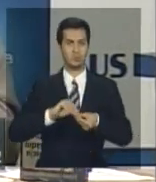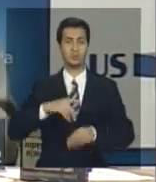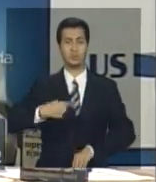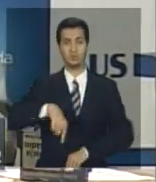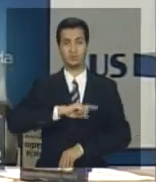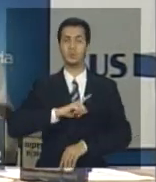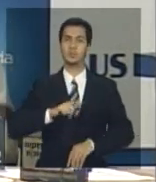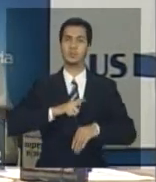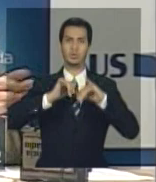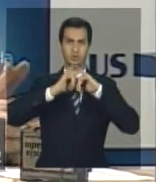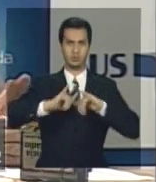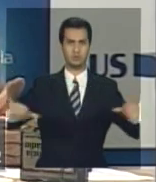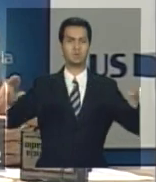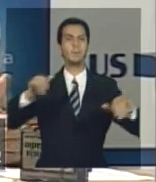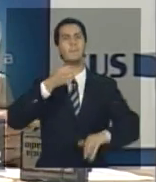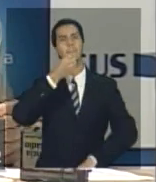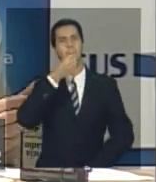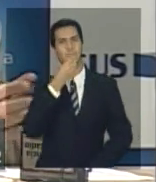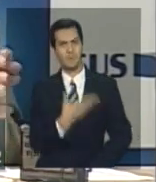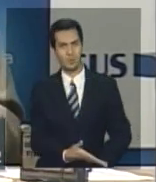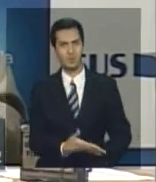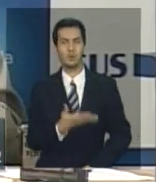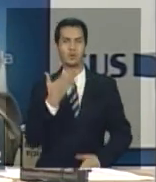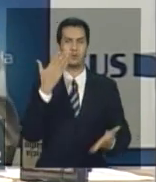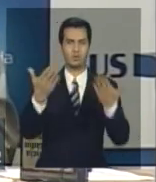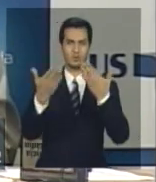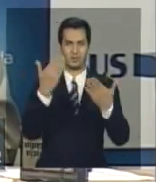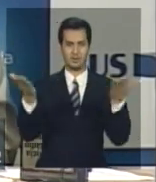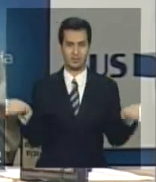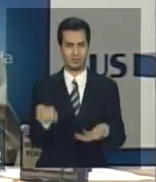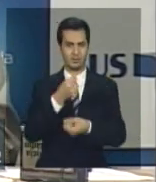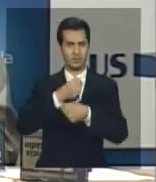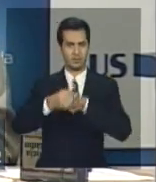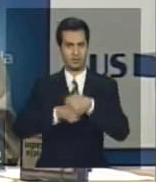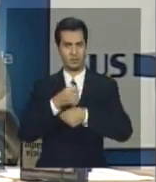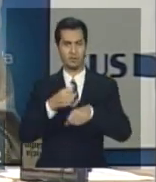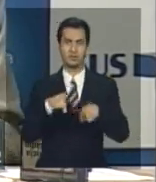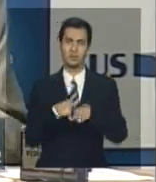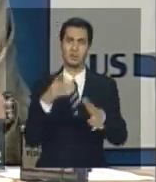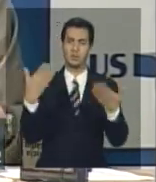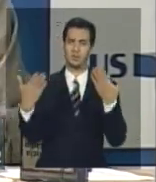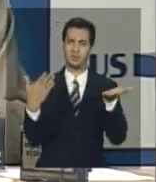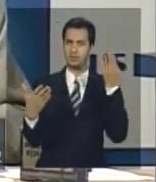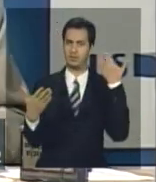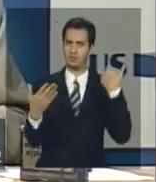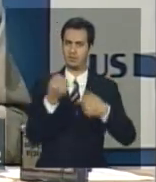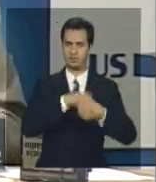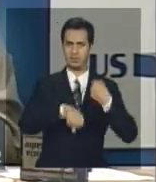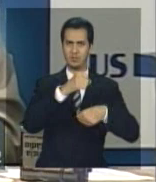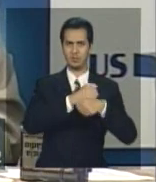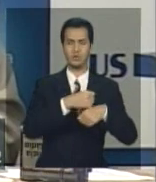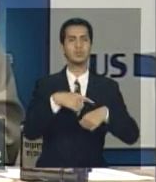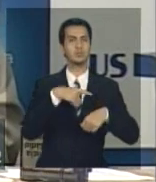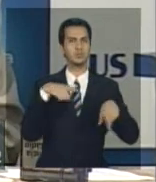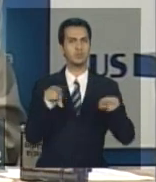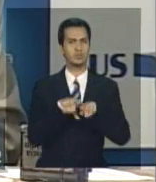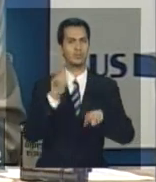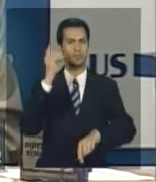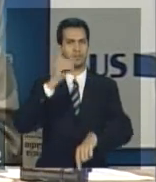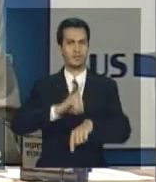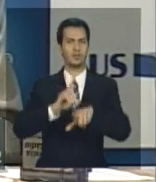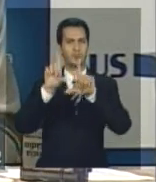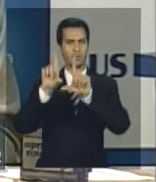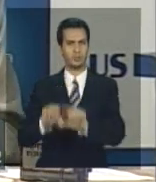uma notícia boa comparando esse ano com o ano passado, né, da redução. No entanto, como nós ainda estamos na metade